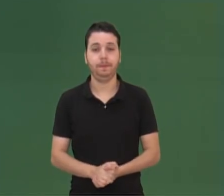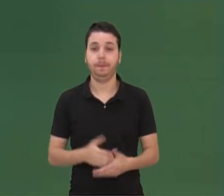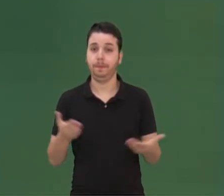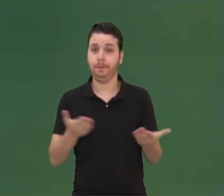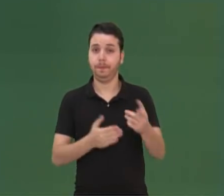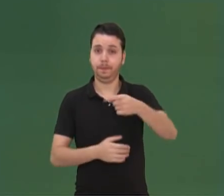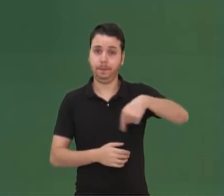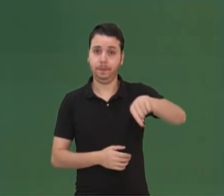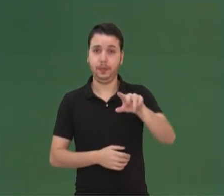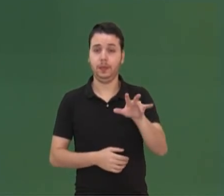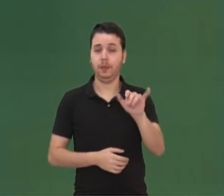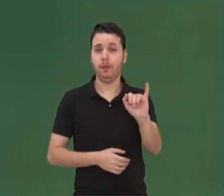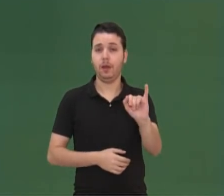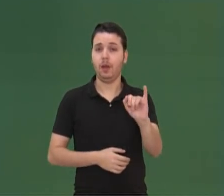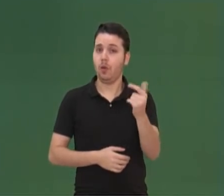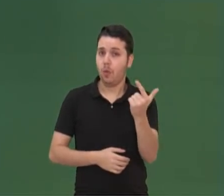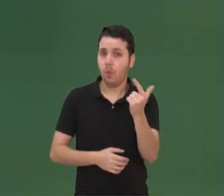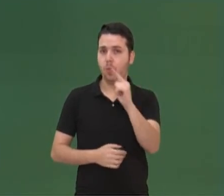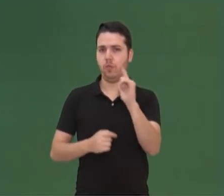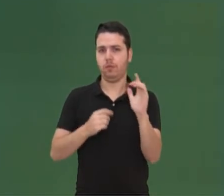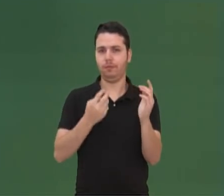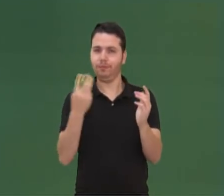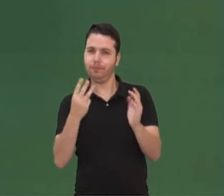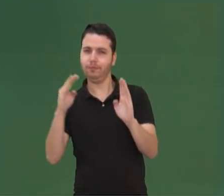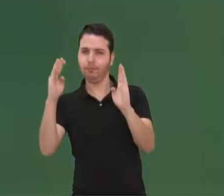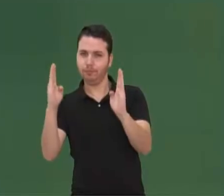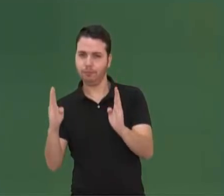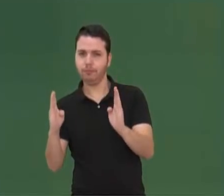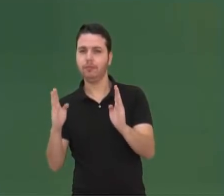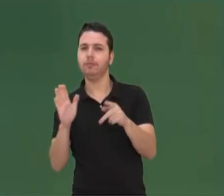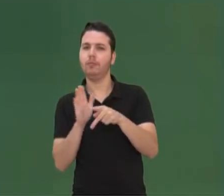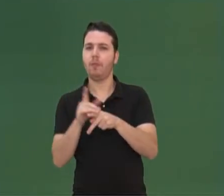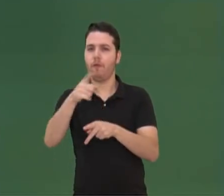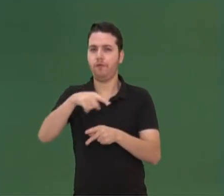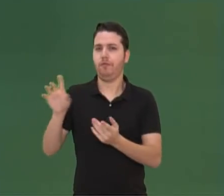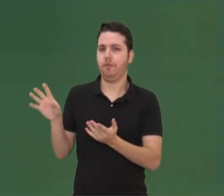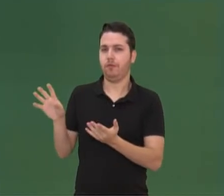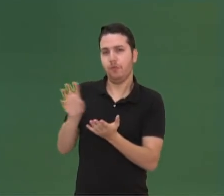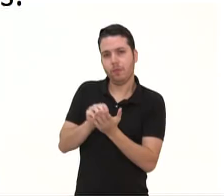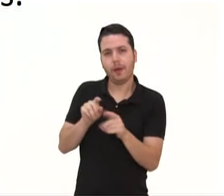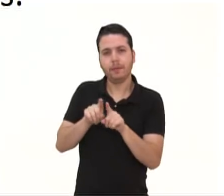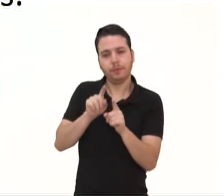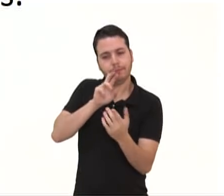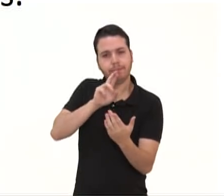E agora você vai para outra tela, tá? Mais um pedacinho do texto para você.